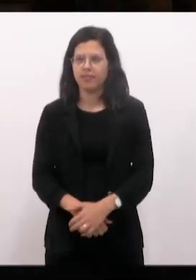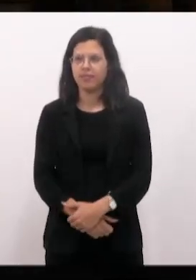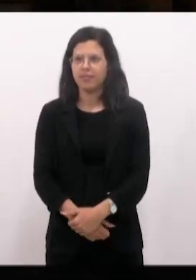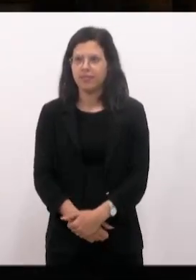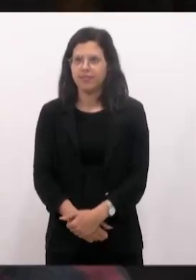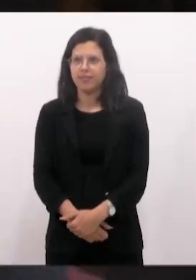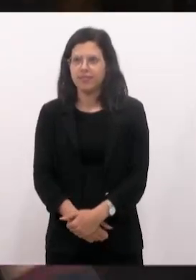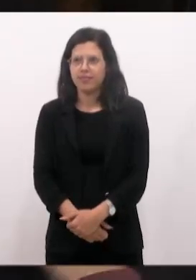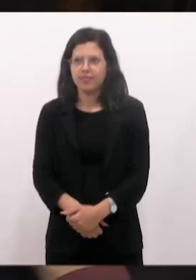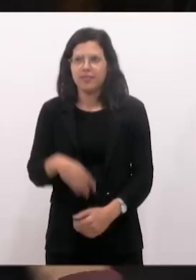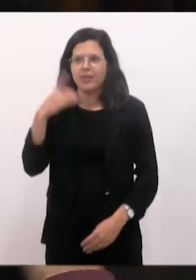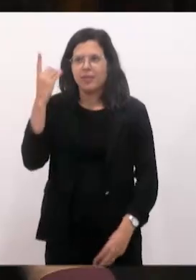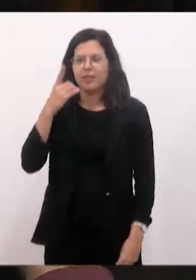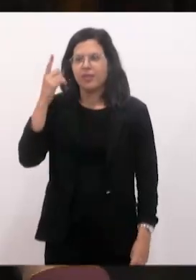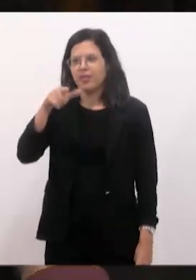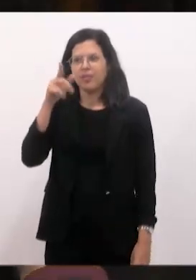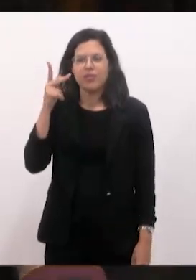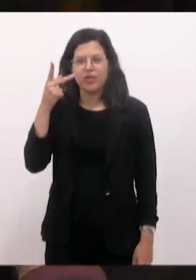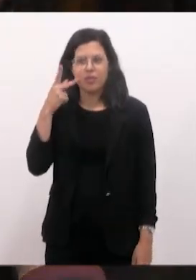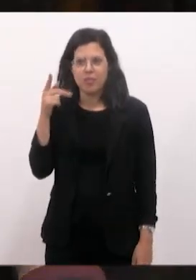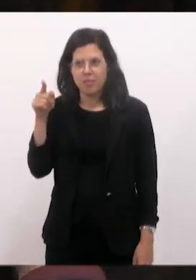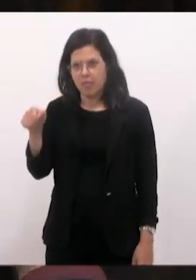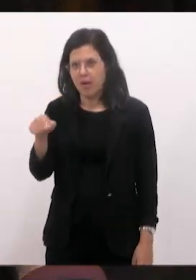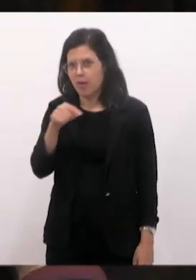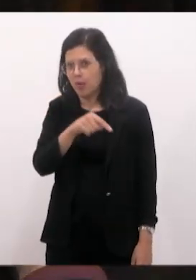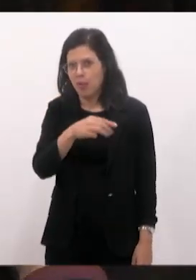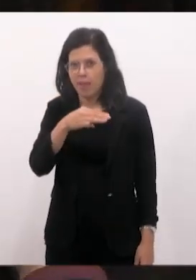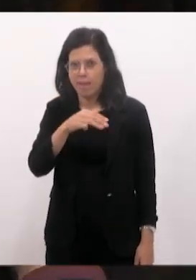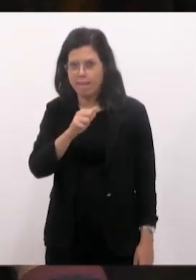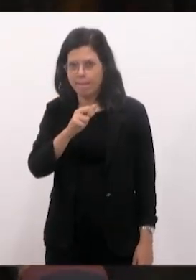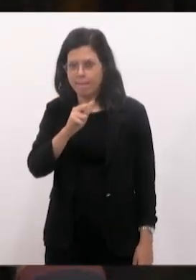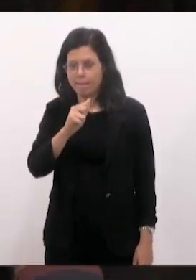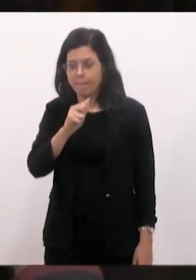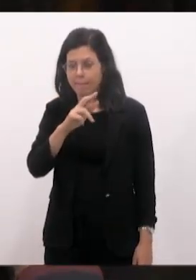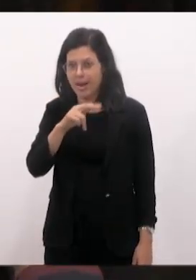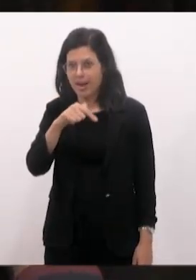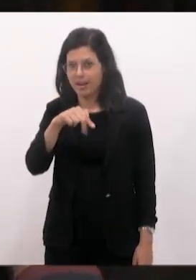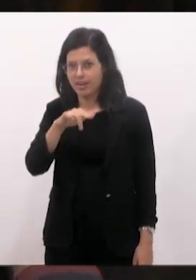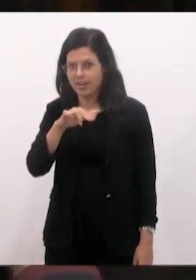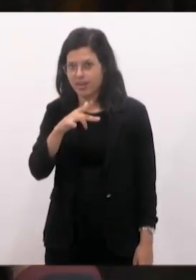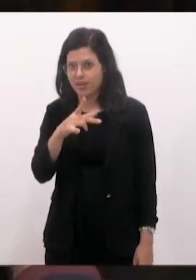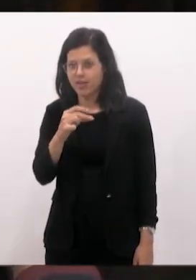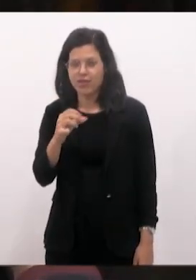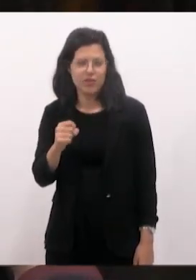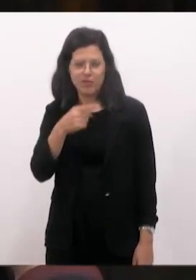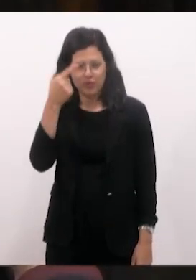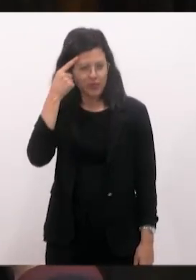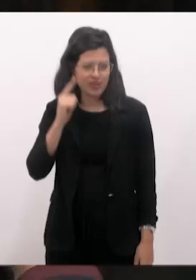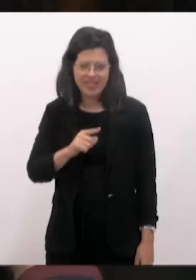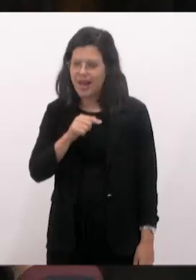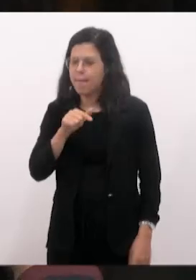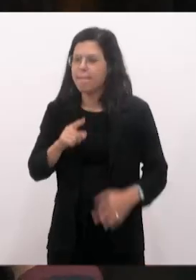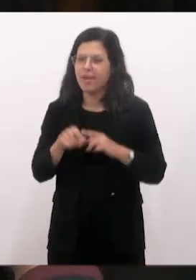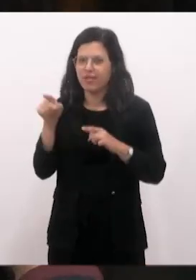deputado Luiz Paulo, o Marquinhos não sabe, mas o senhor me ajudou a iniciar na política. Marquinhos não sabe disso.